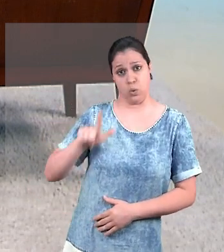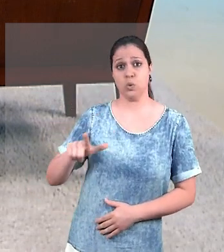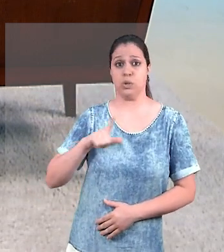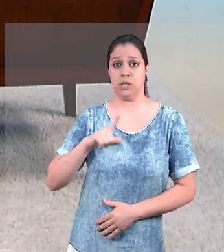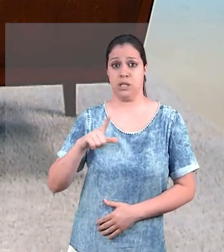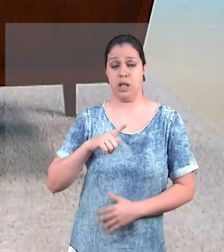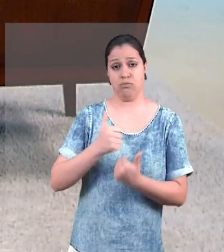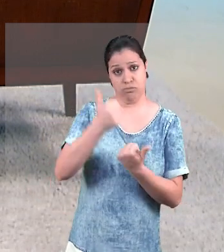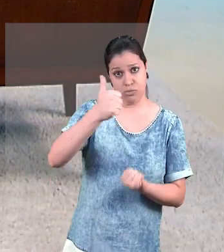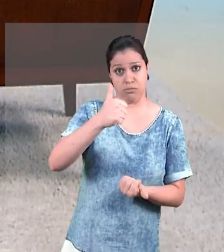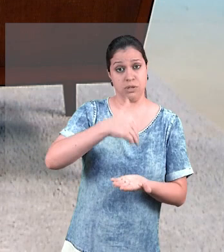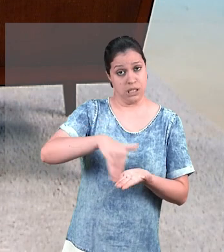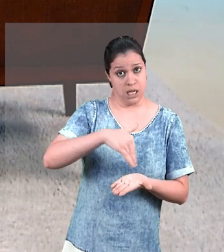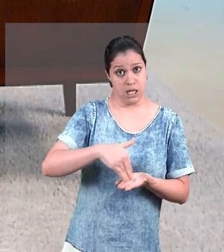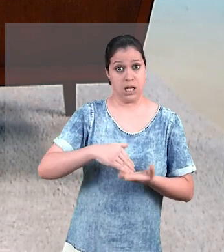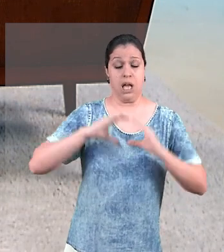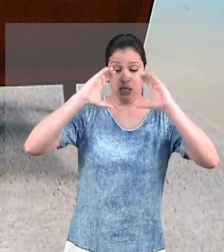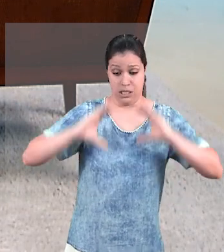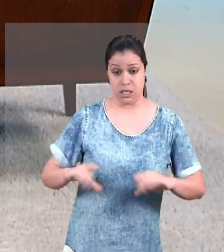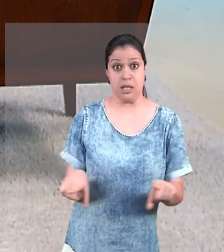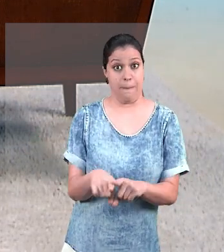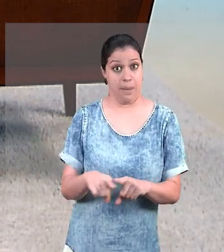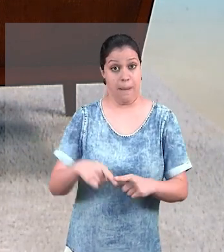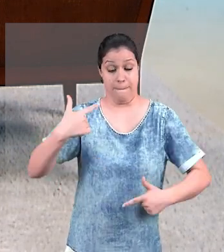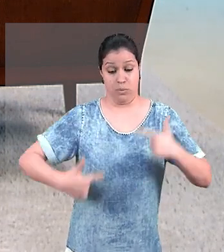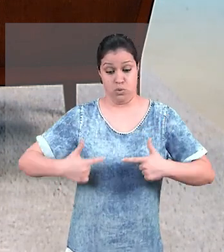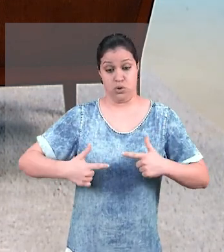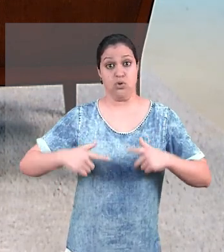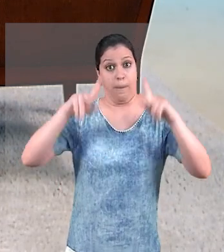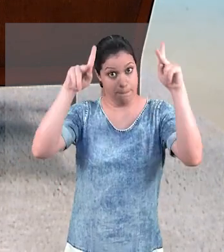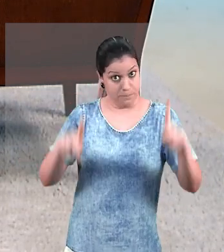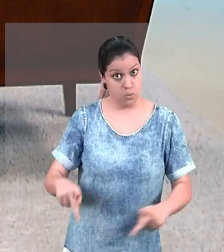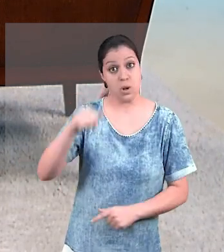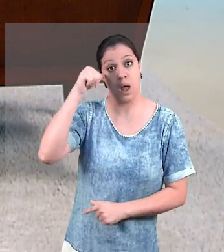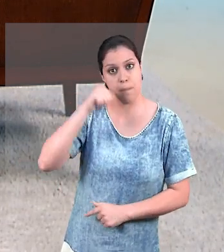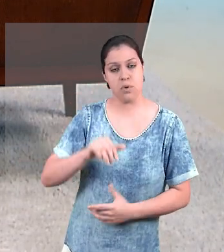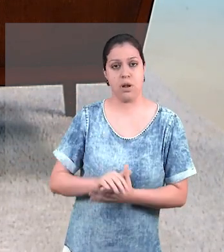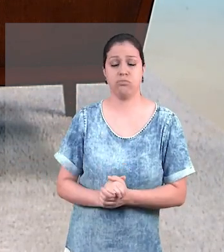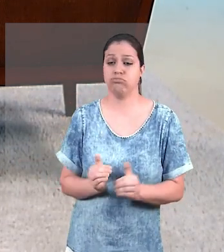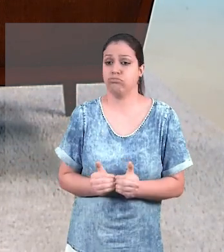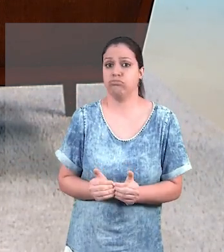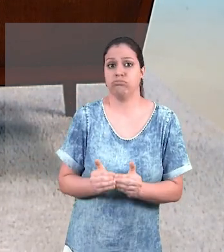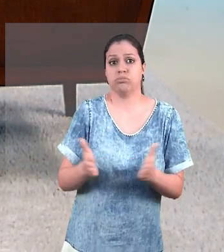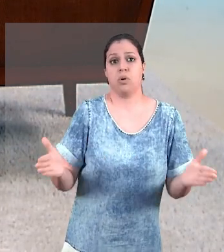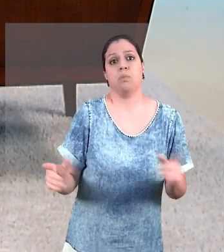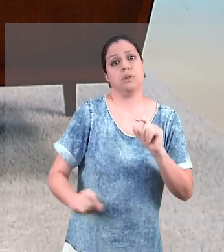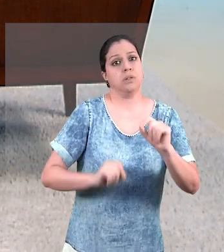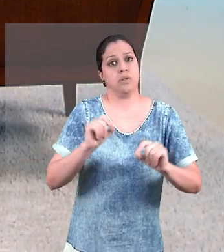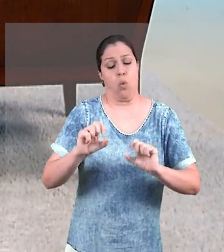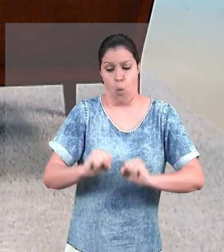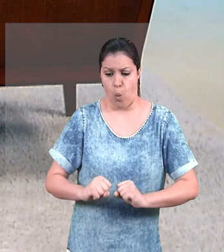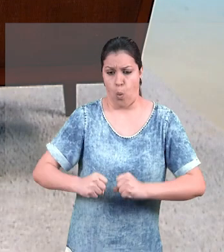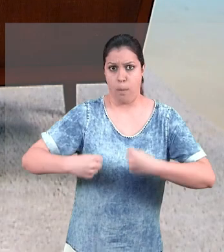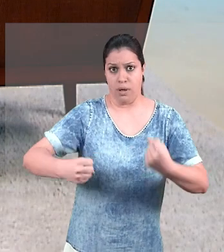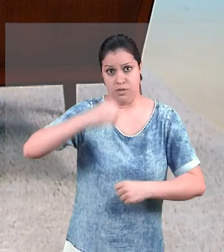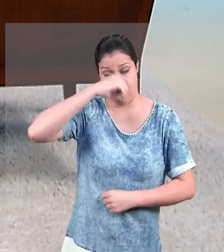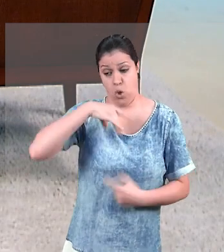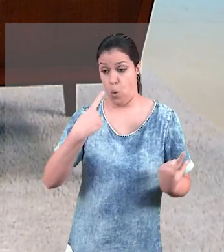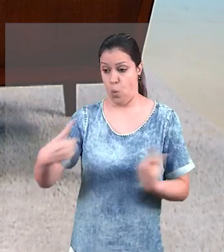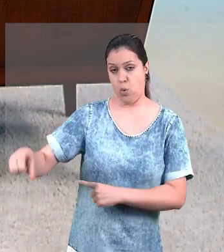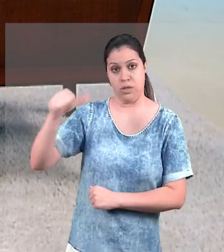Subsecretaria de Cidadania e também da Subsecretaria de Políticas Públicas para Mulheres, lançou oficialmente a campanha estadual de